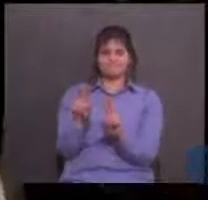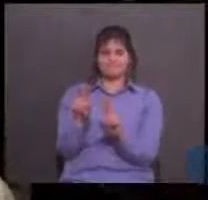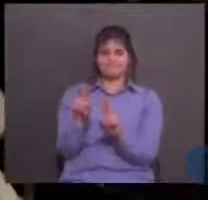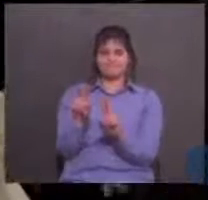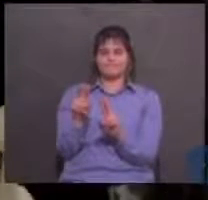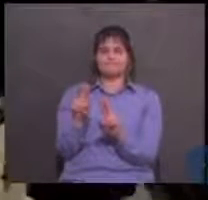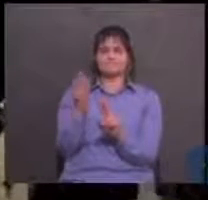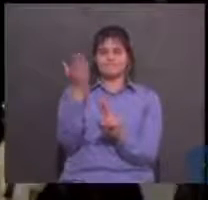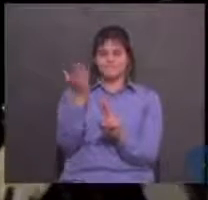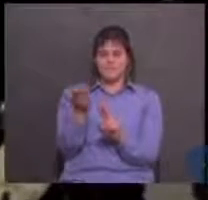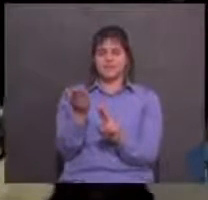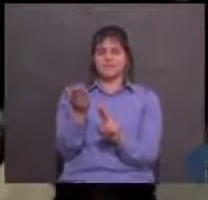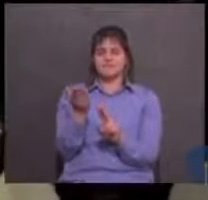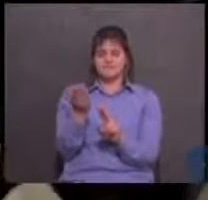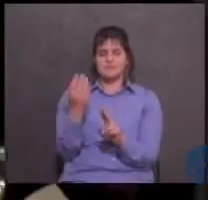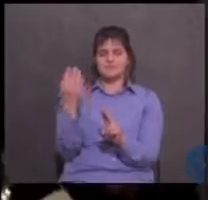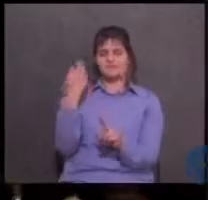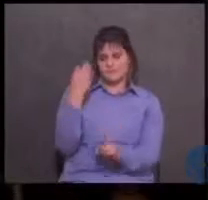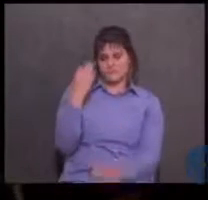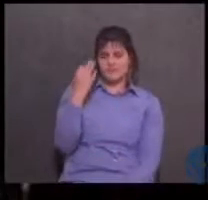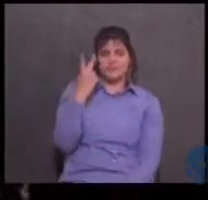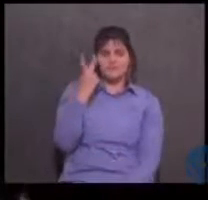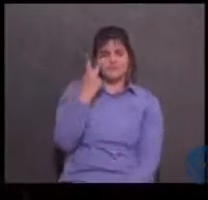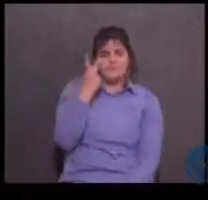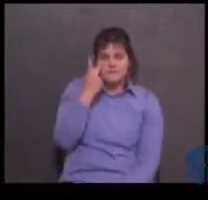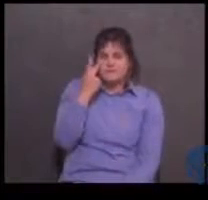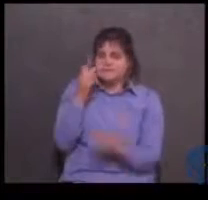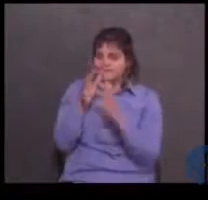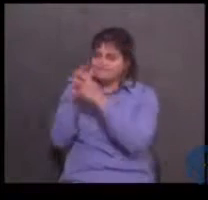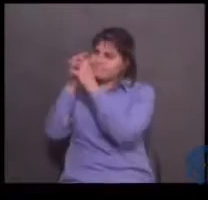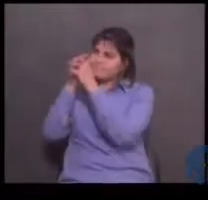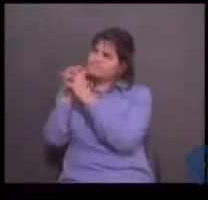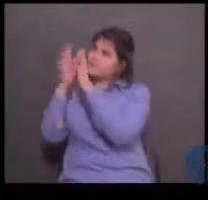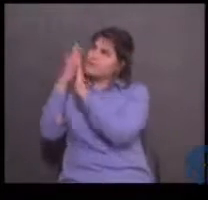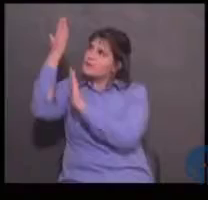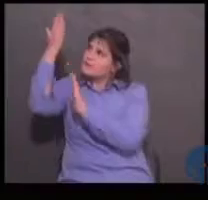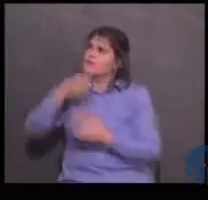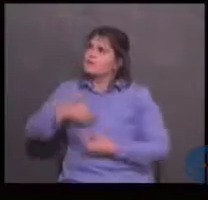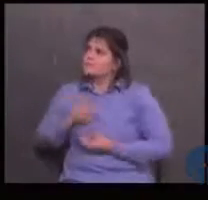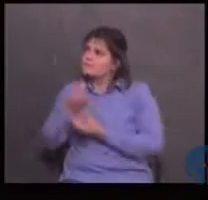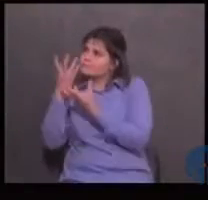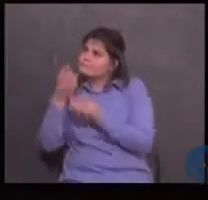Ela que viveu com fé a sua entrega a Deus no meio das dificuldades e incompreensões,